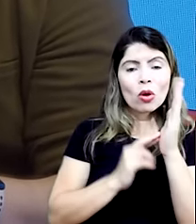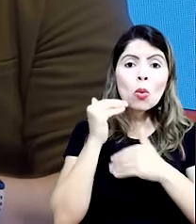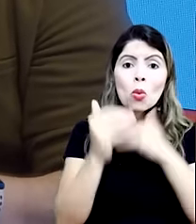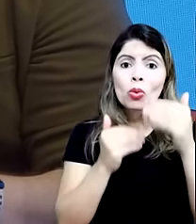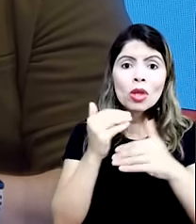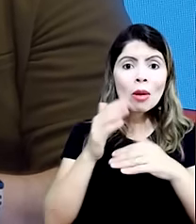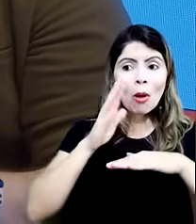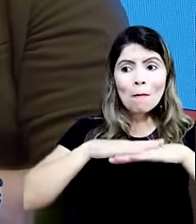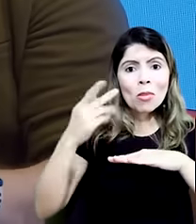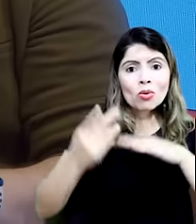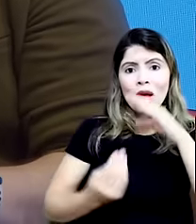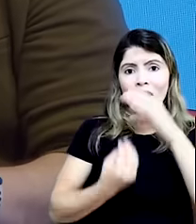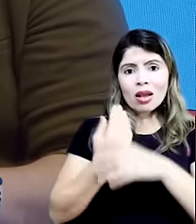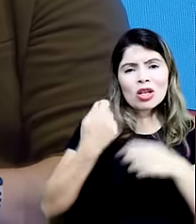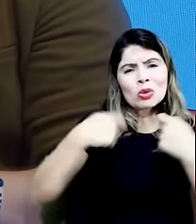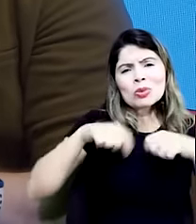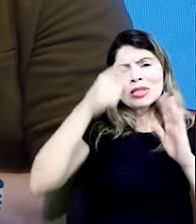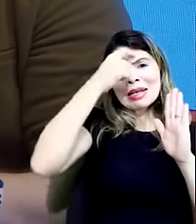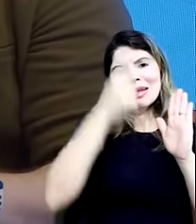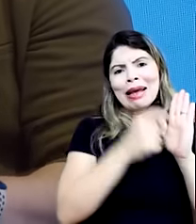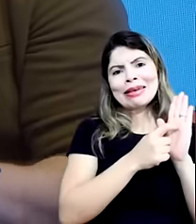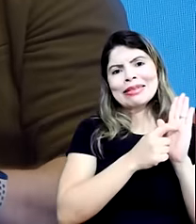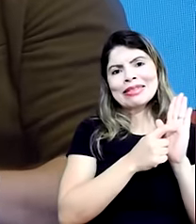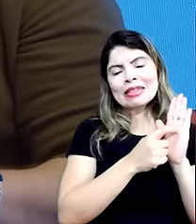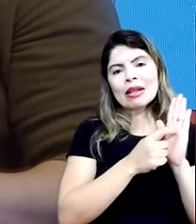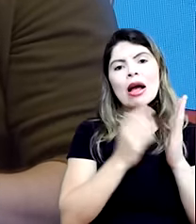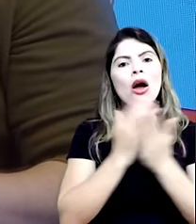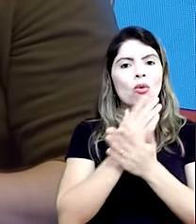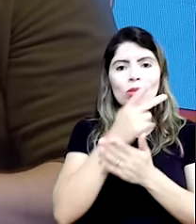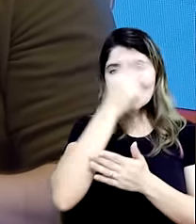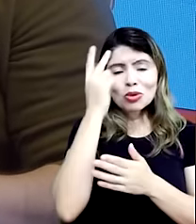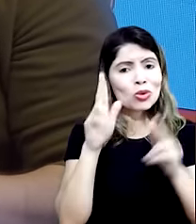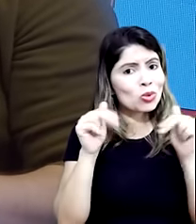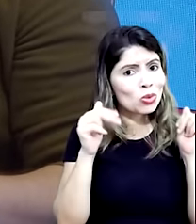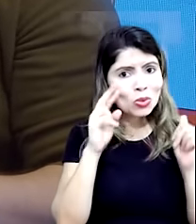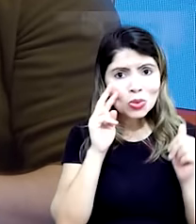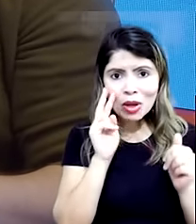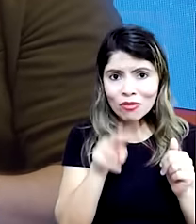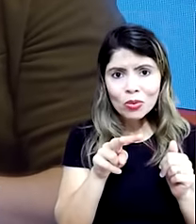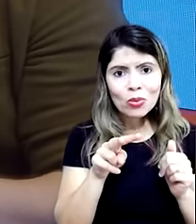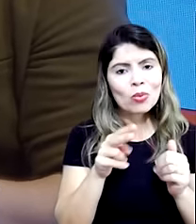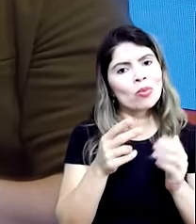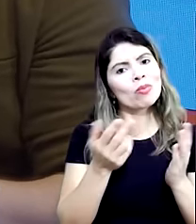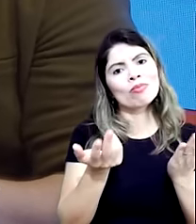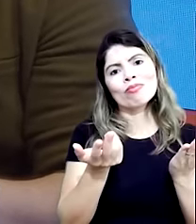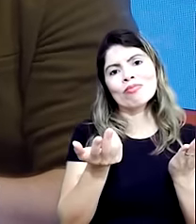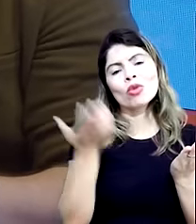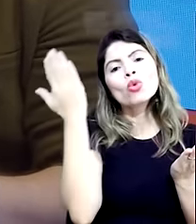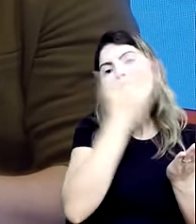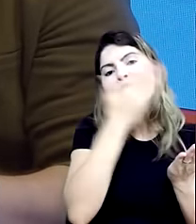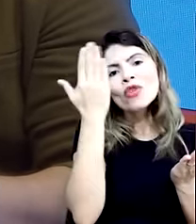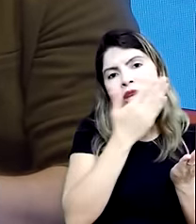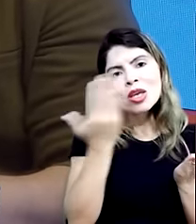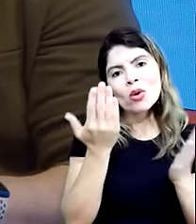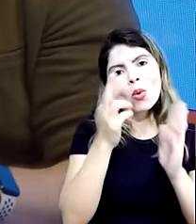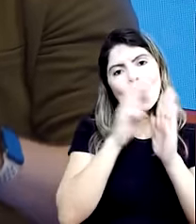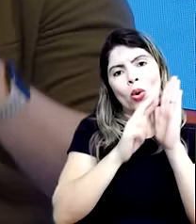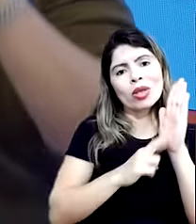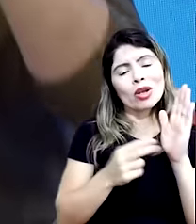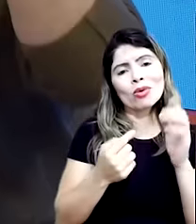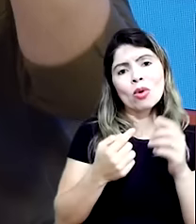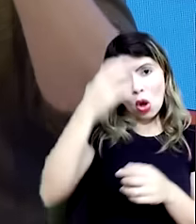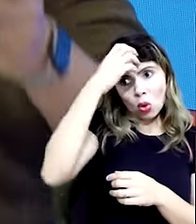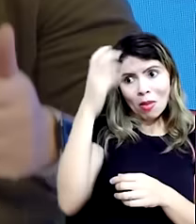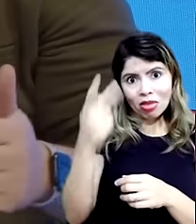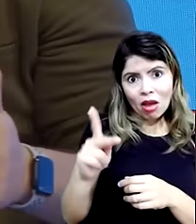muita muita gente que inclusive hoje tá assistindo a gente provavelmente nunca viu um roteiro e não por culpa dela porque às vezes no dia a dia a pessoa faz assim